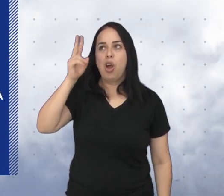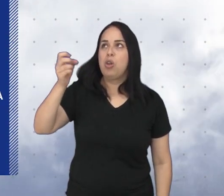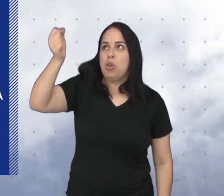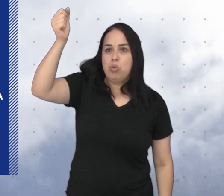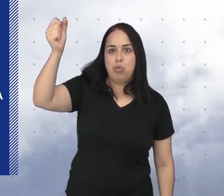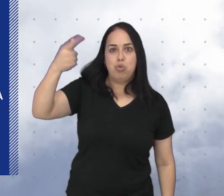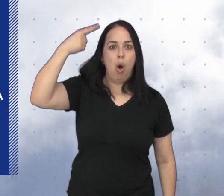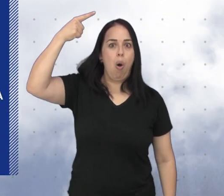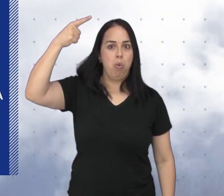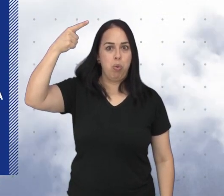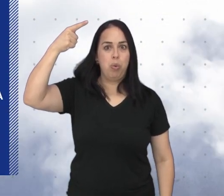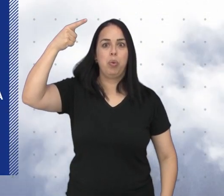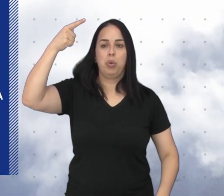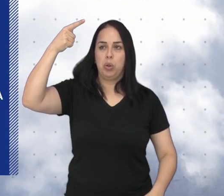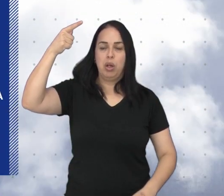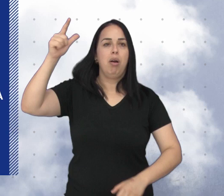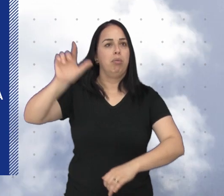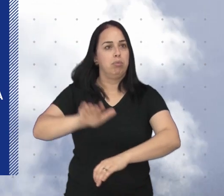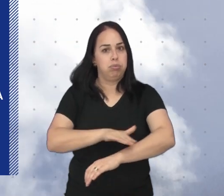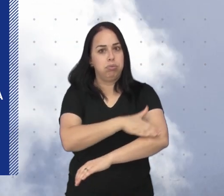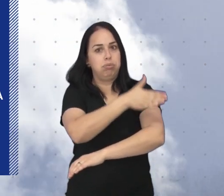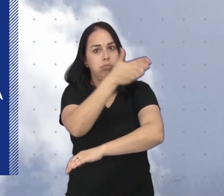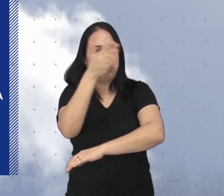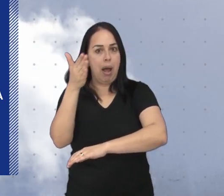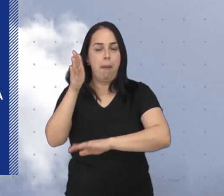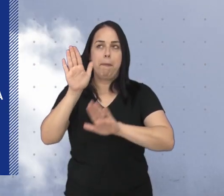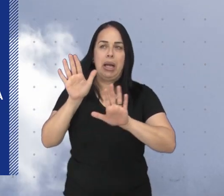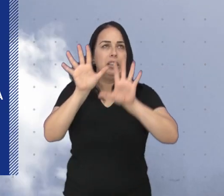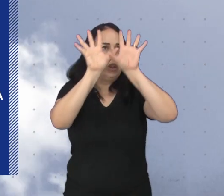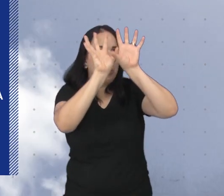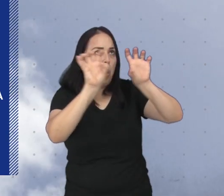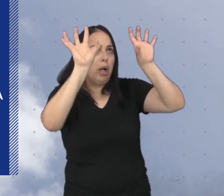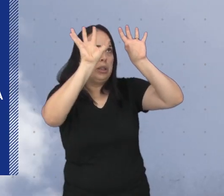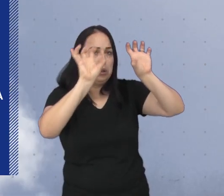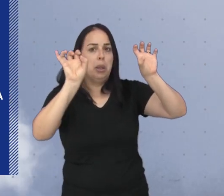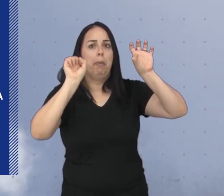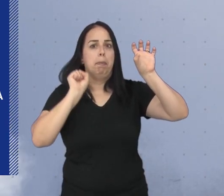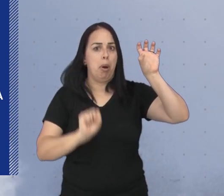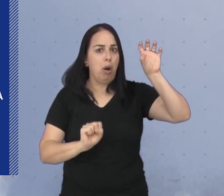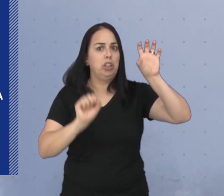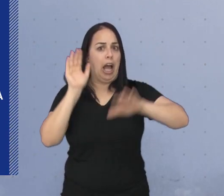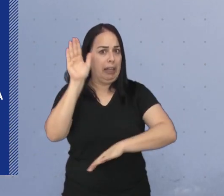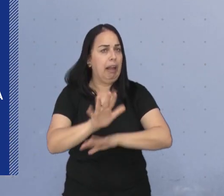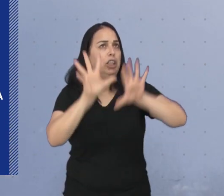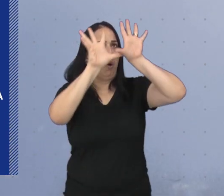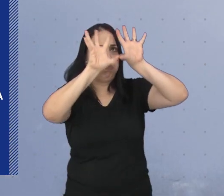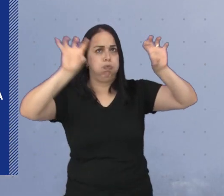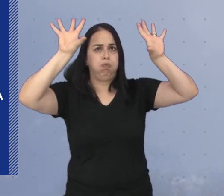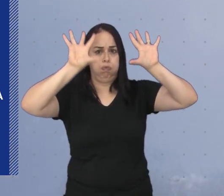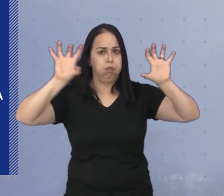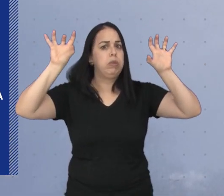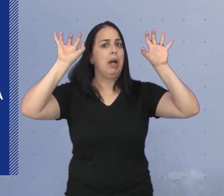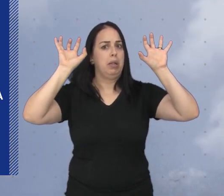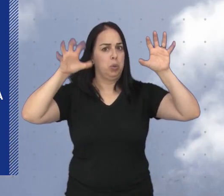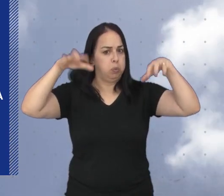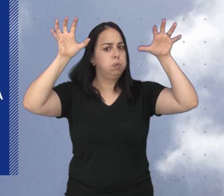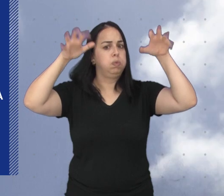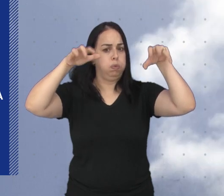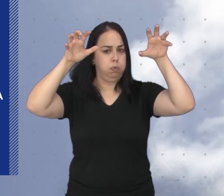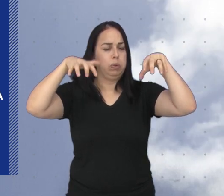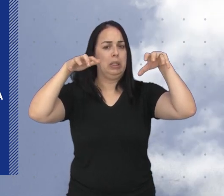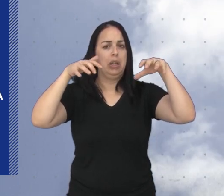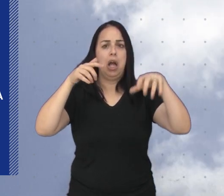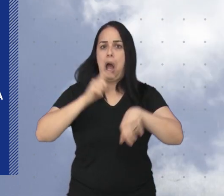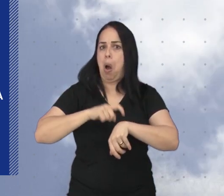Segunda-feira de sol durante a maior parte do tempo, porém com algumas nuvens que devem aumentar com o decorrer da tarde. Há possibilidade